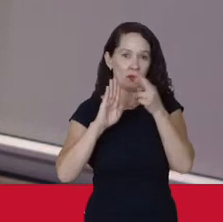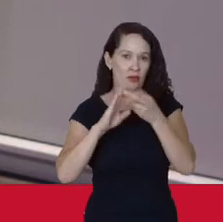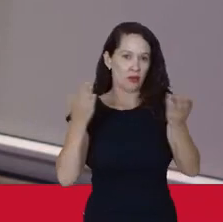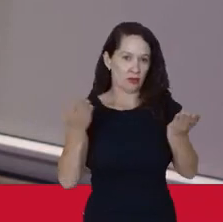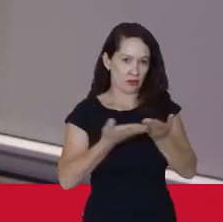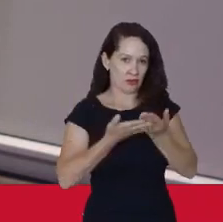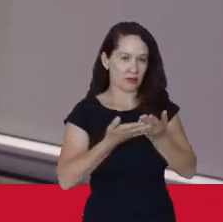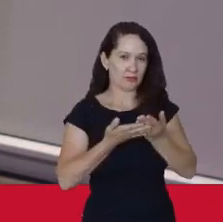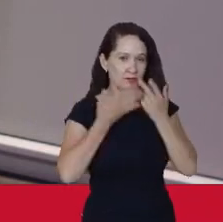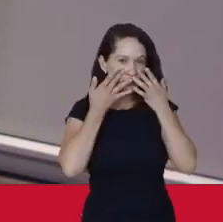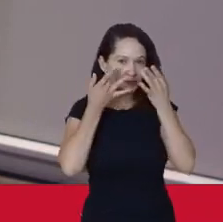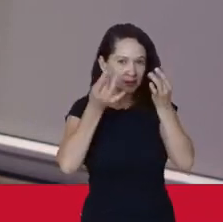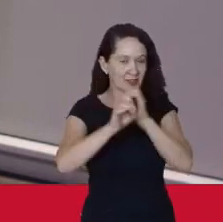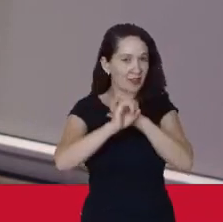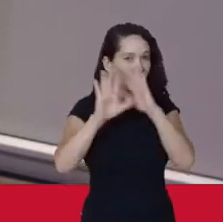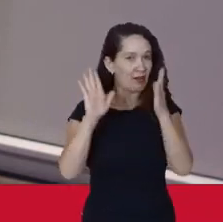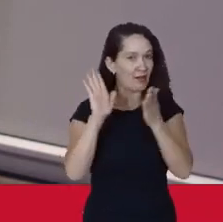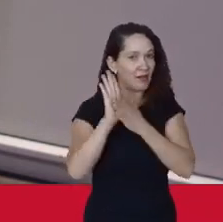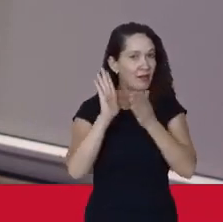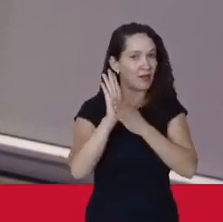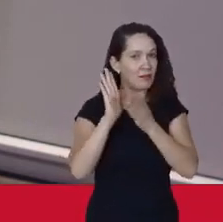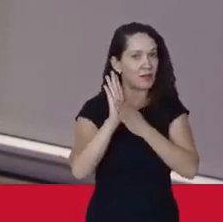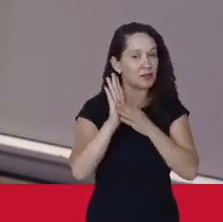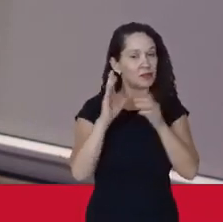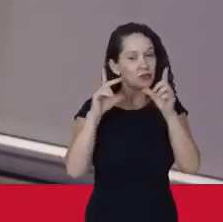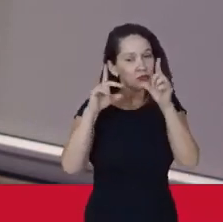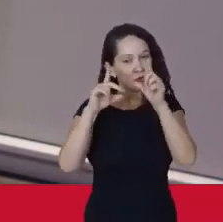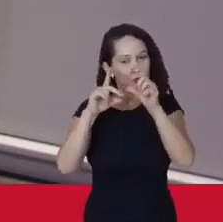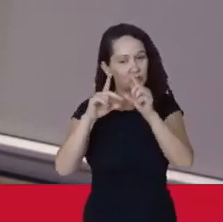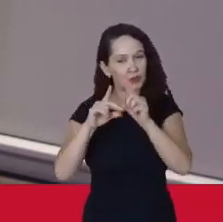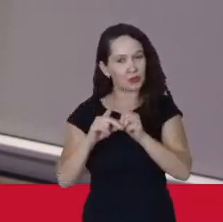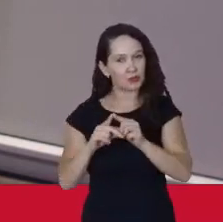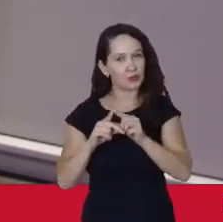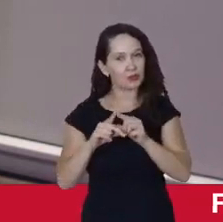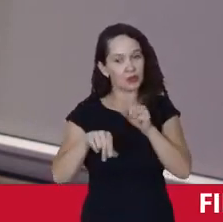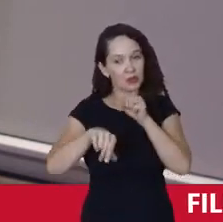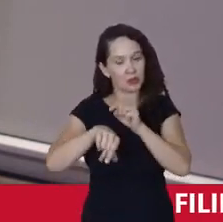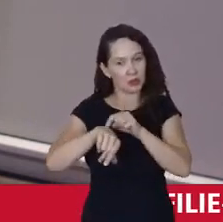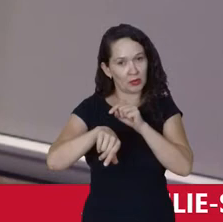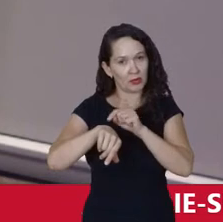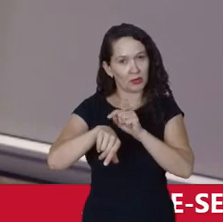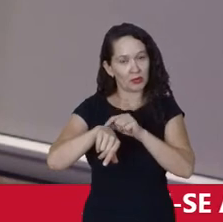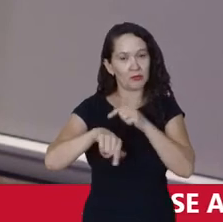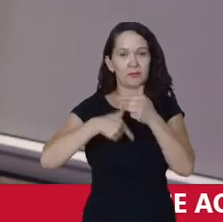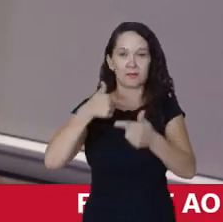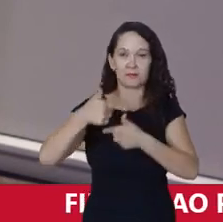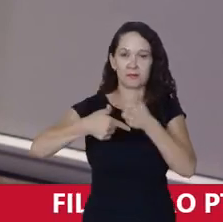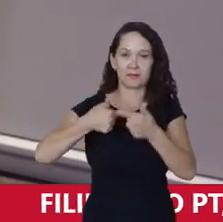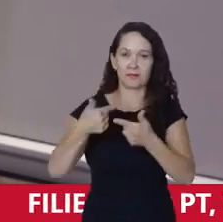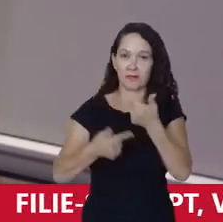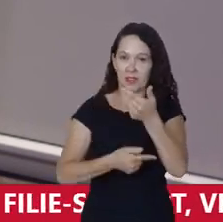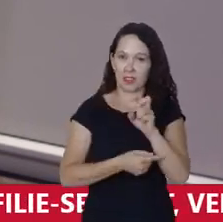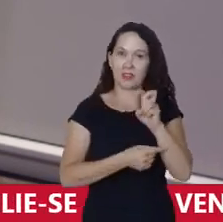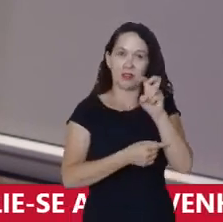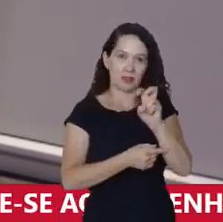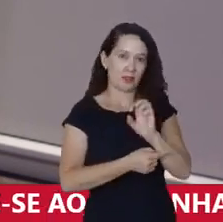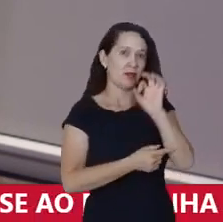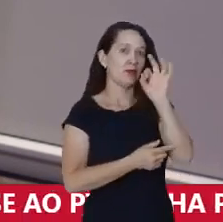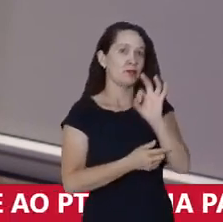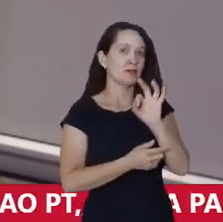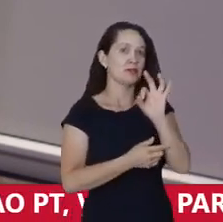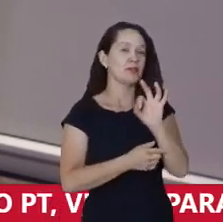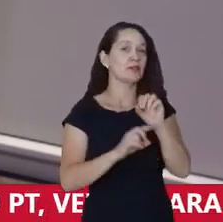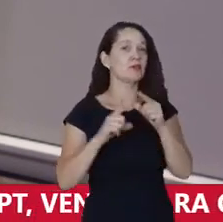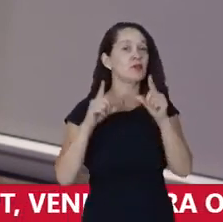agora, aparece a proposta de redução da jornada de trabalho em 25%,